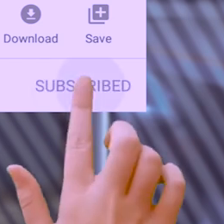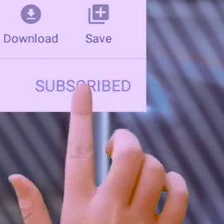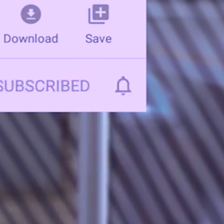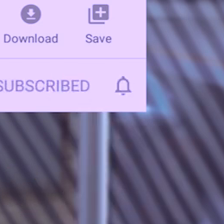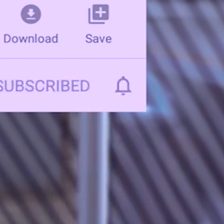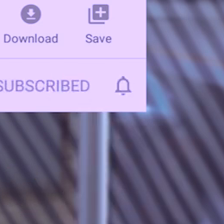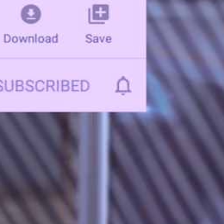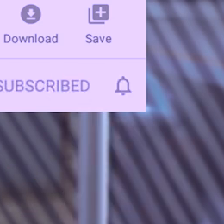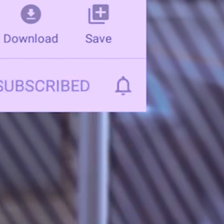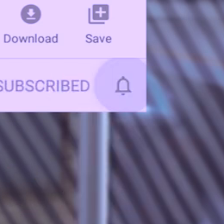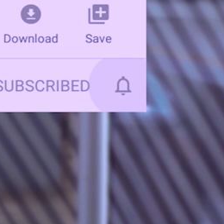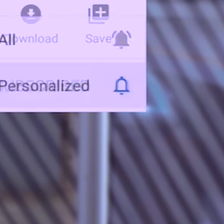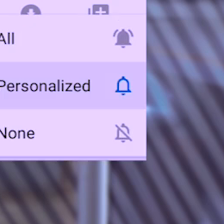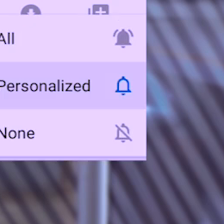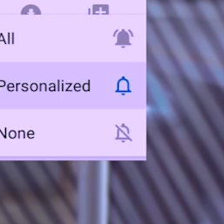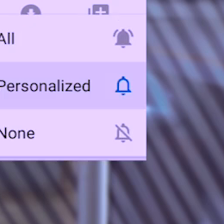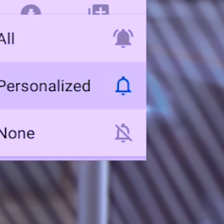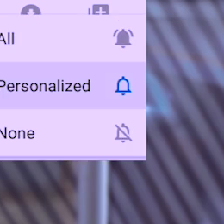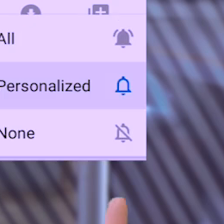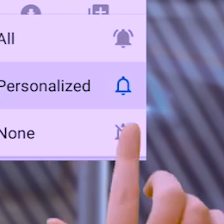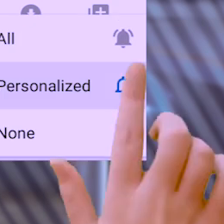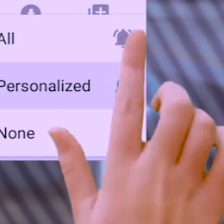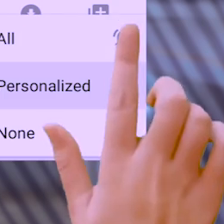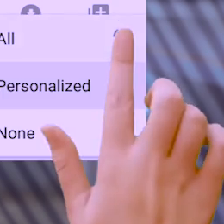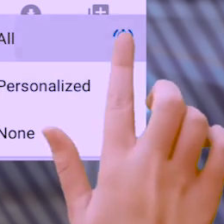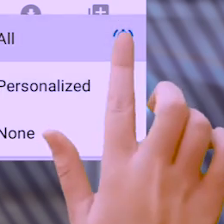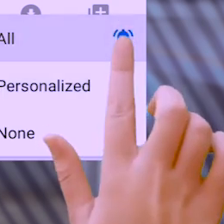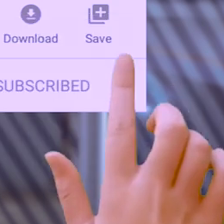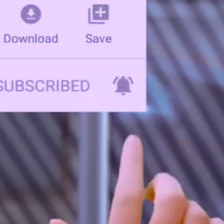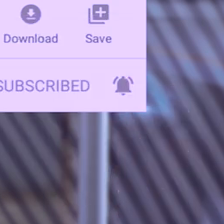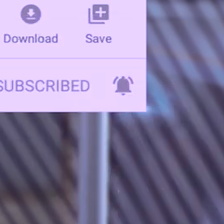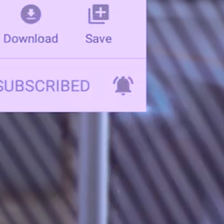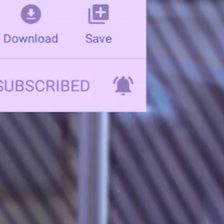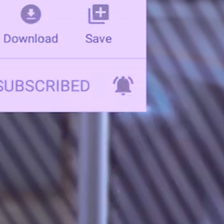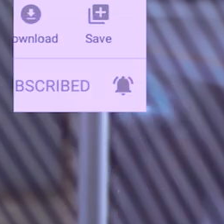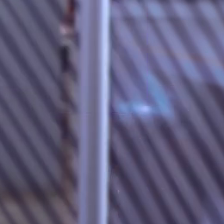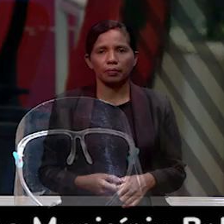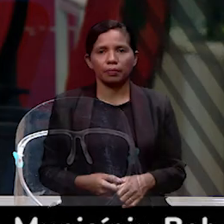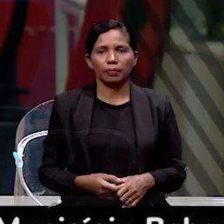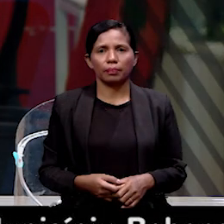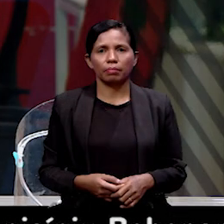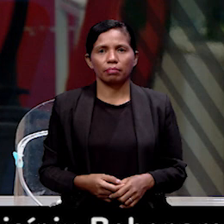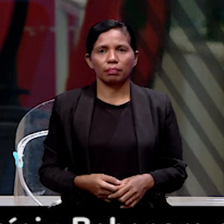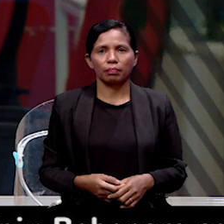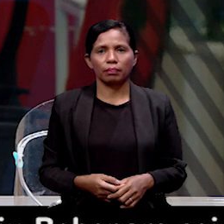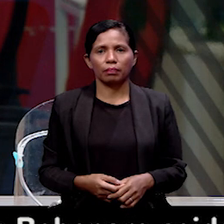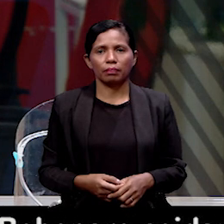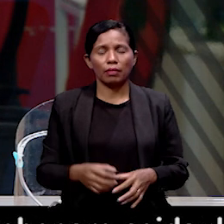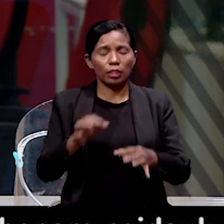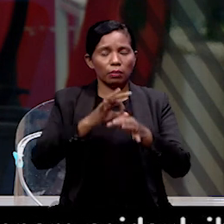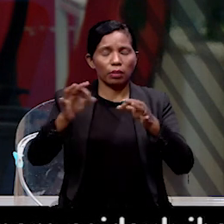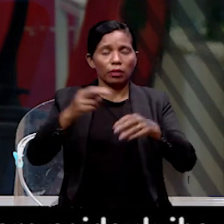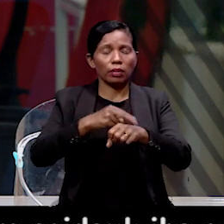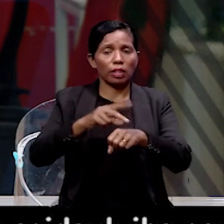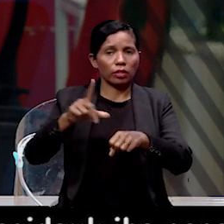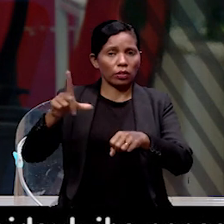se inscreva no botão de notificação para que tenha uma boa informação para você. Espírito Nacionalismo e